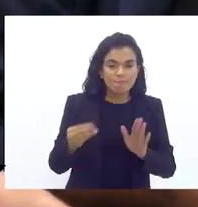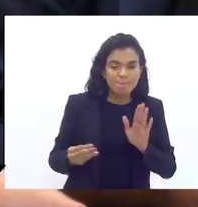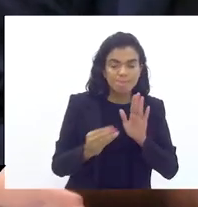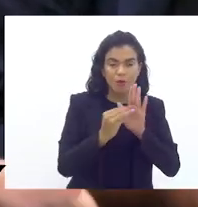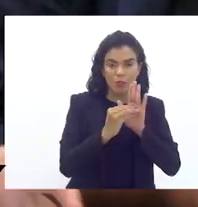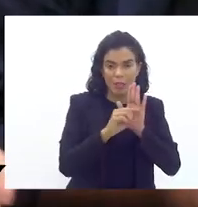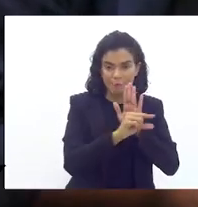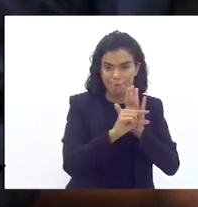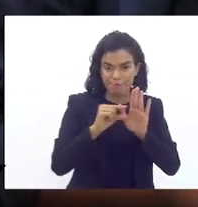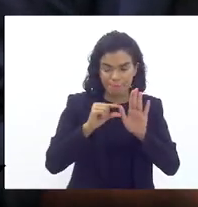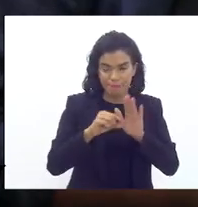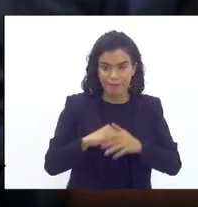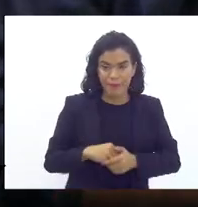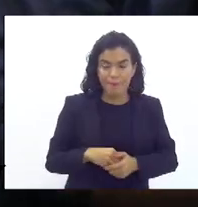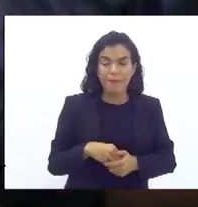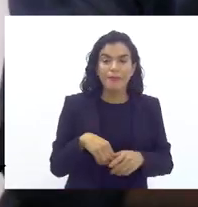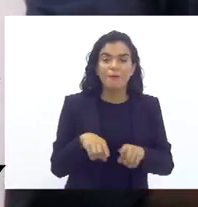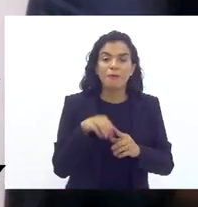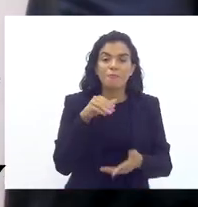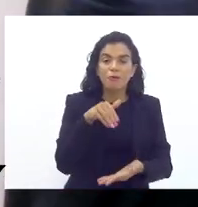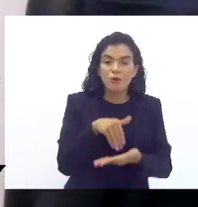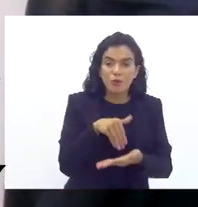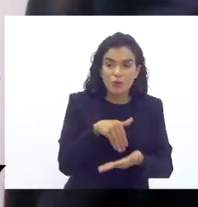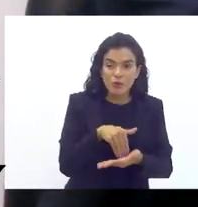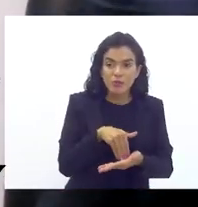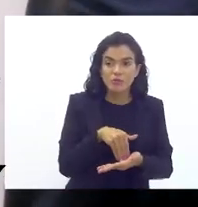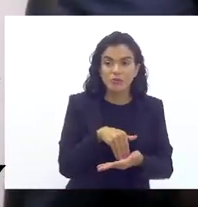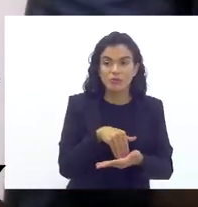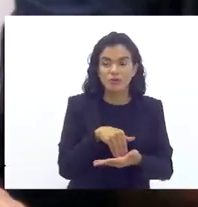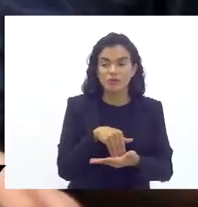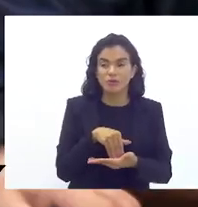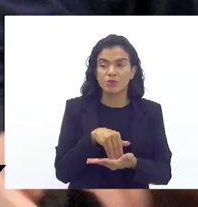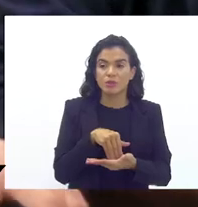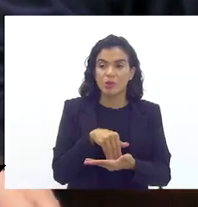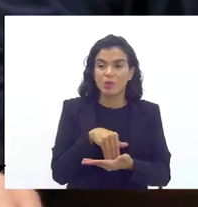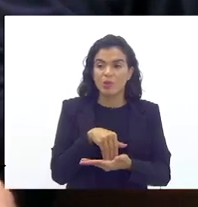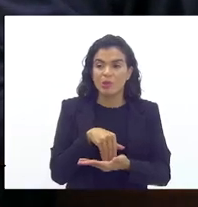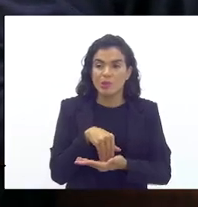e por último e por último